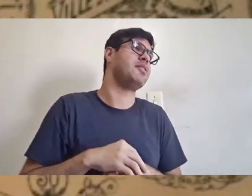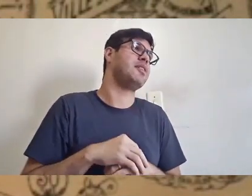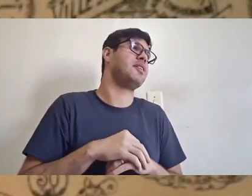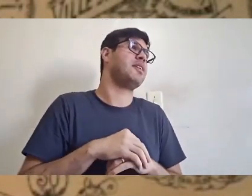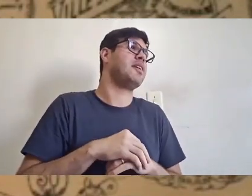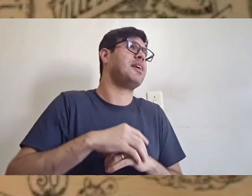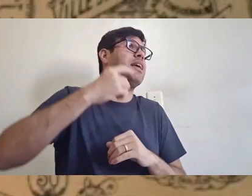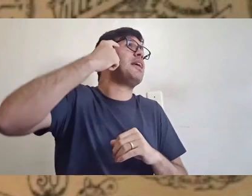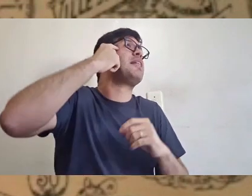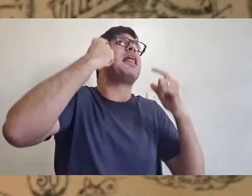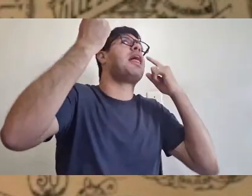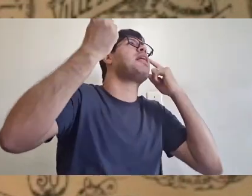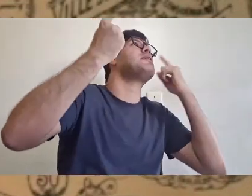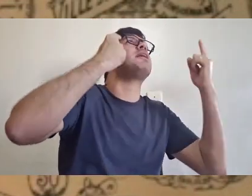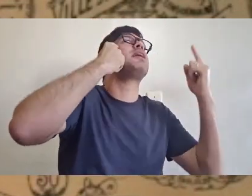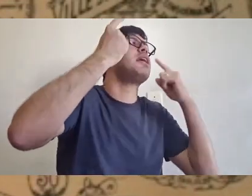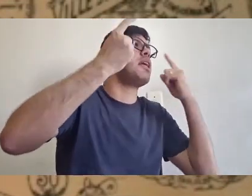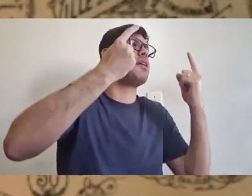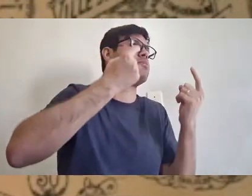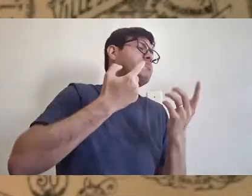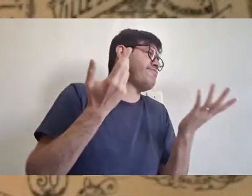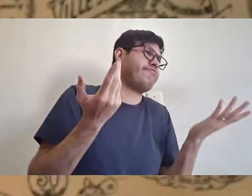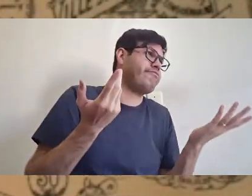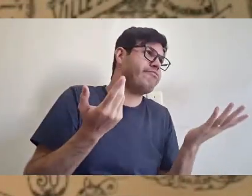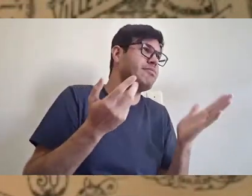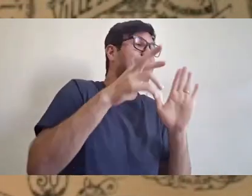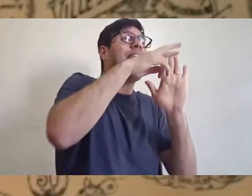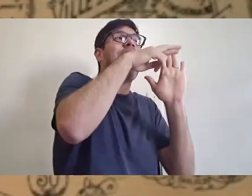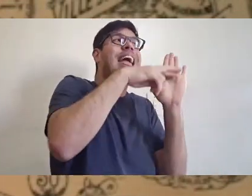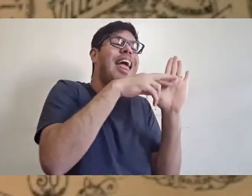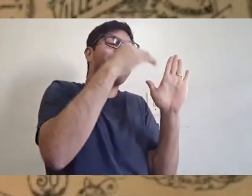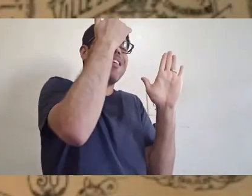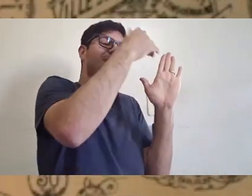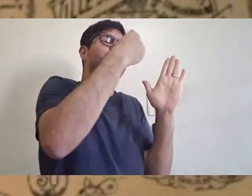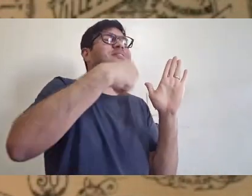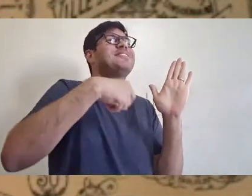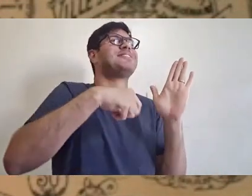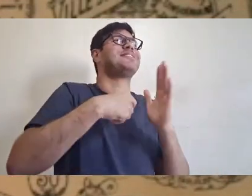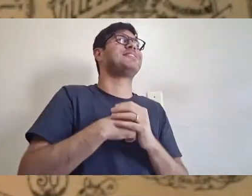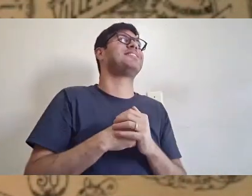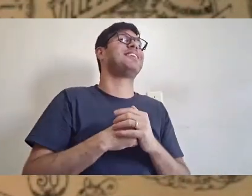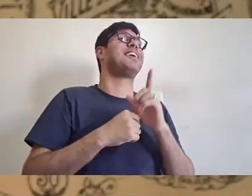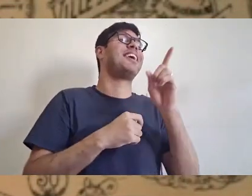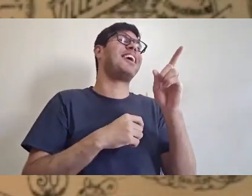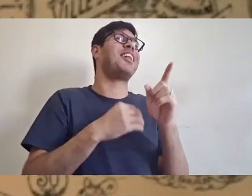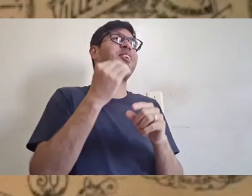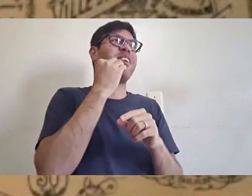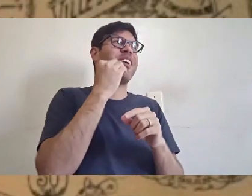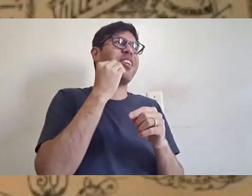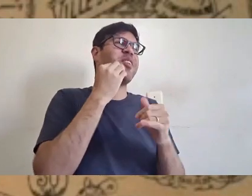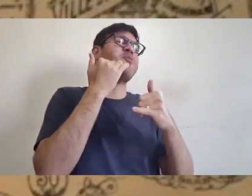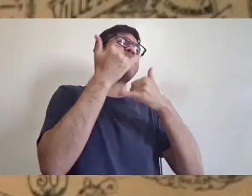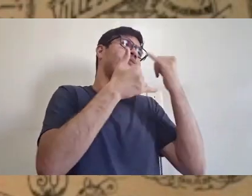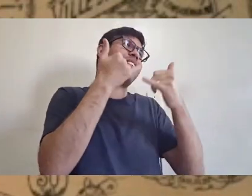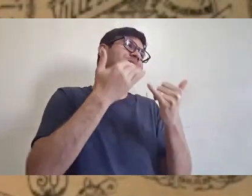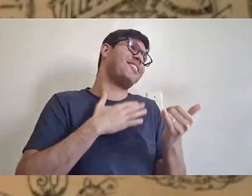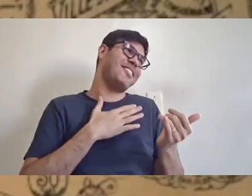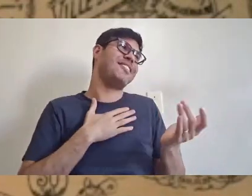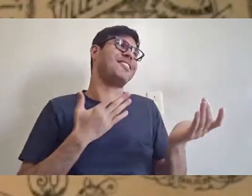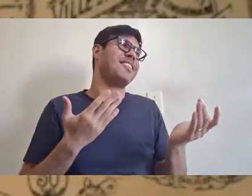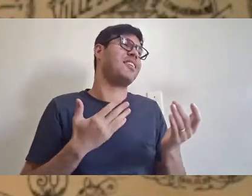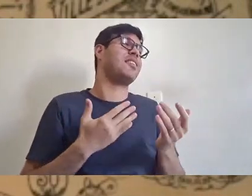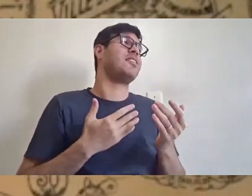da minha pessoa, né? Tem regra, né? E ele aproveitou a oportunidade para brincar com isso aí, né? Tá certo.